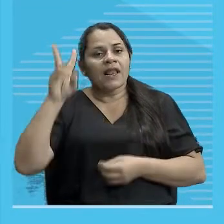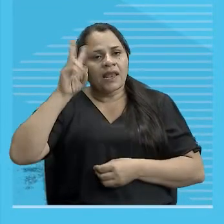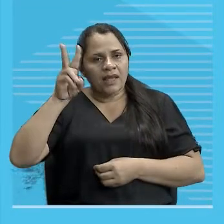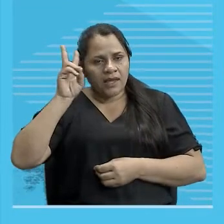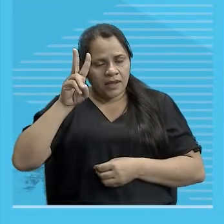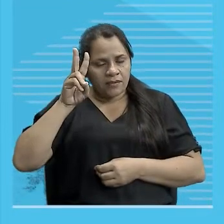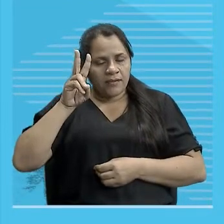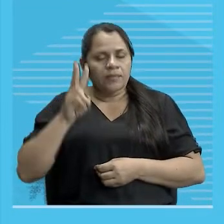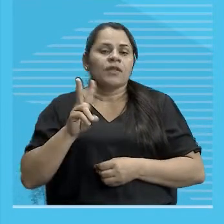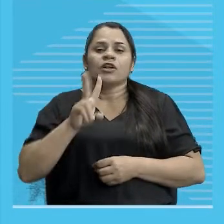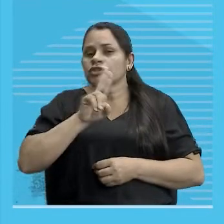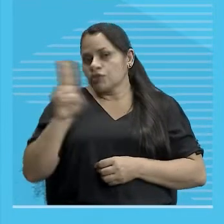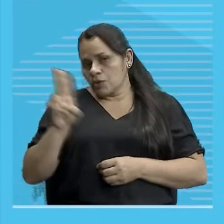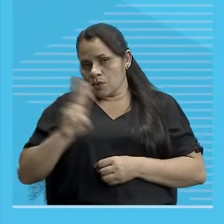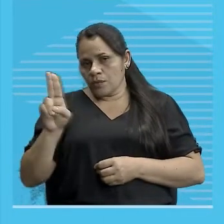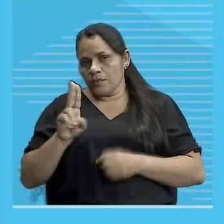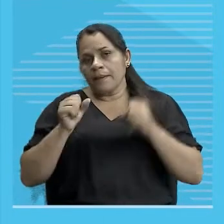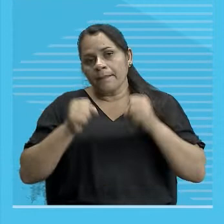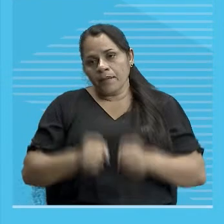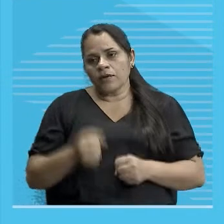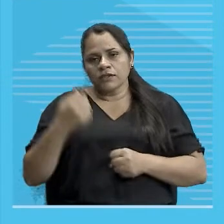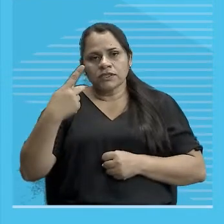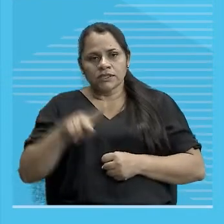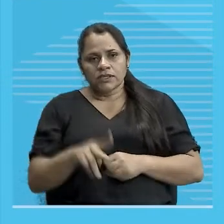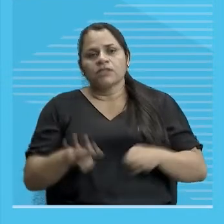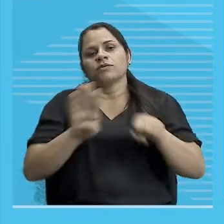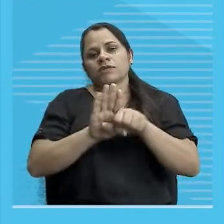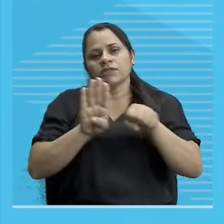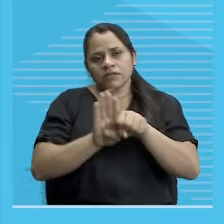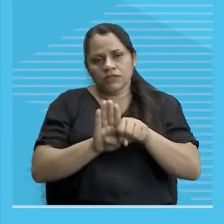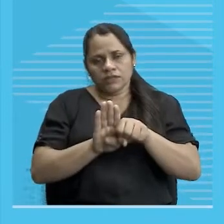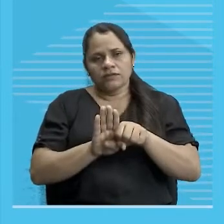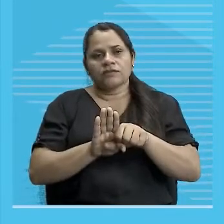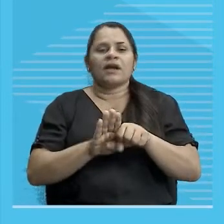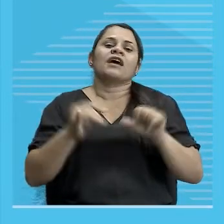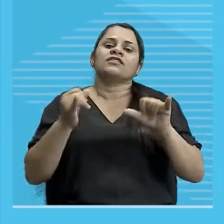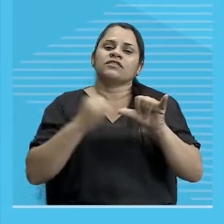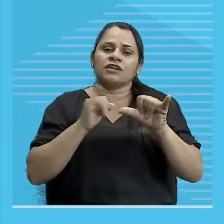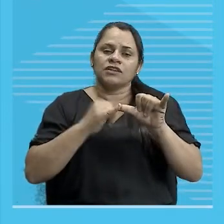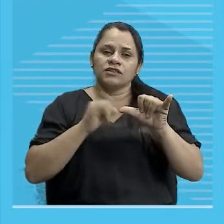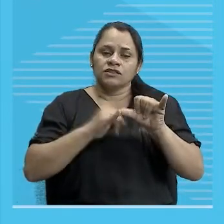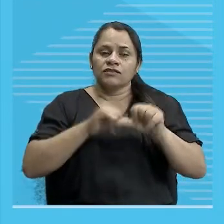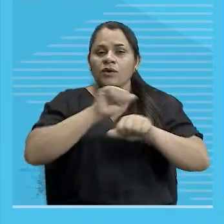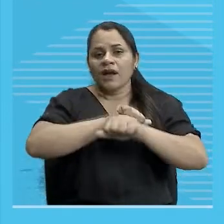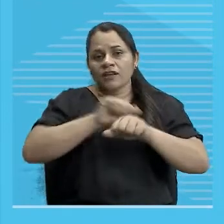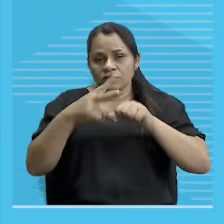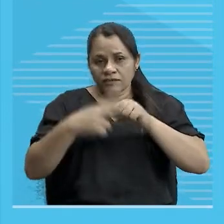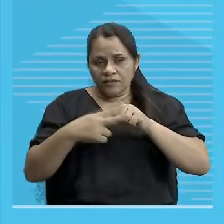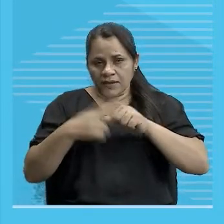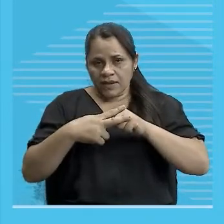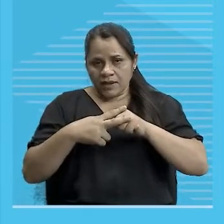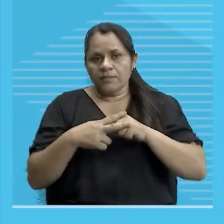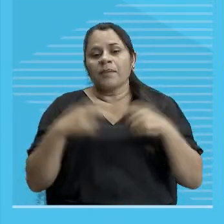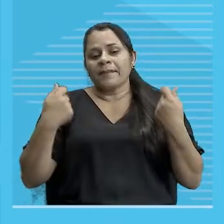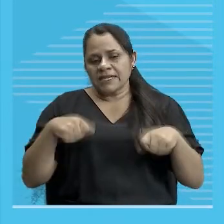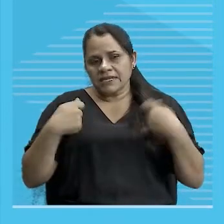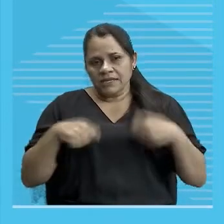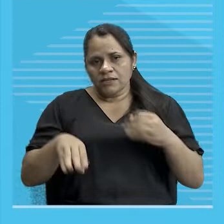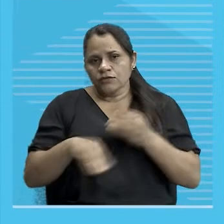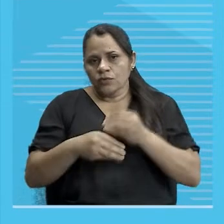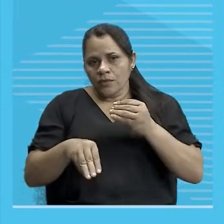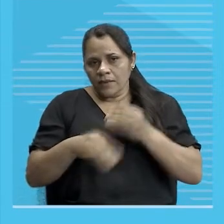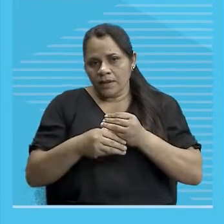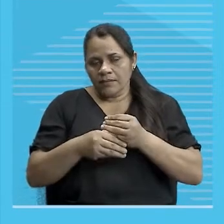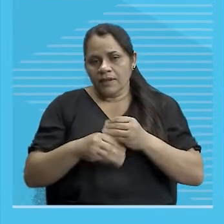ser substantivo, adjetivo ou advérbios que sejam transitivos, ou seja, que necessitem de um complemento, tá?